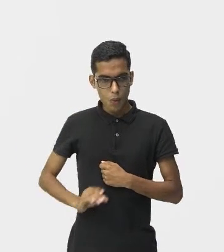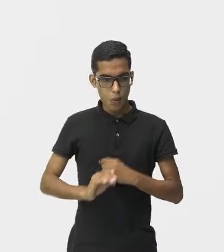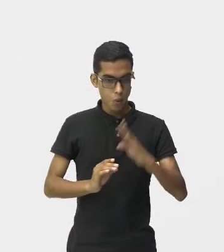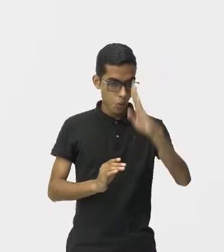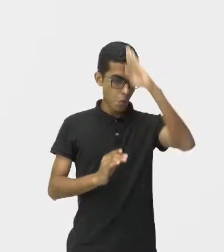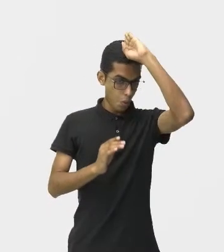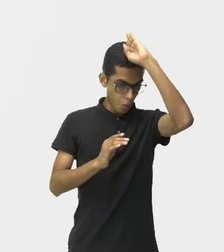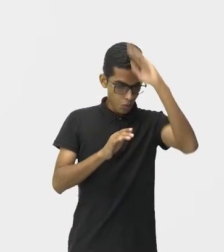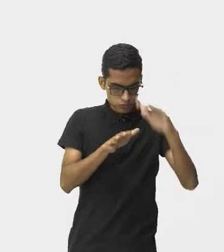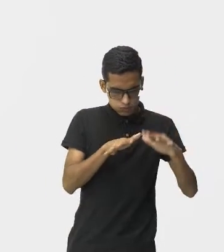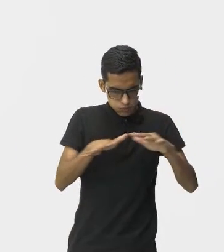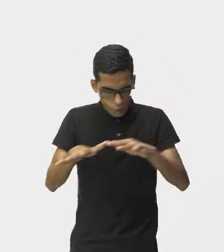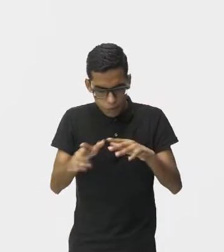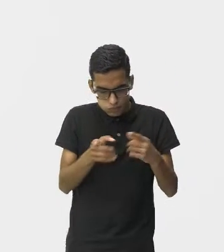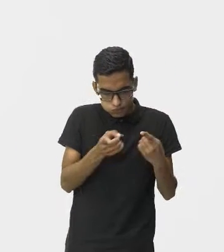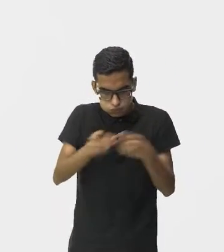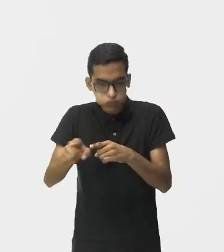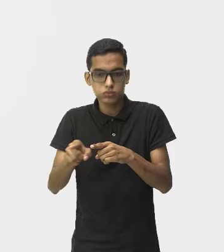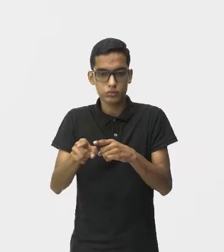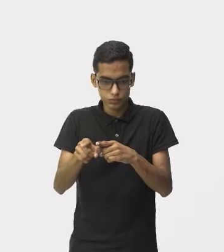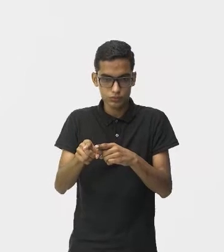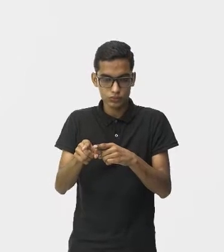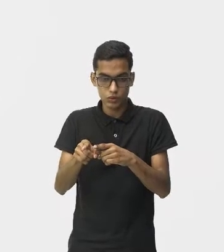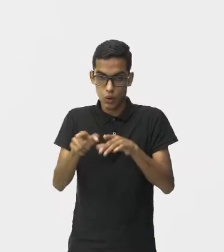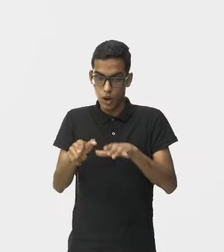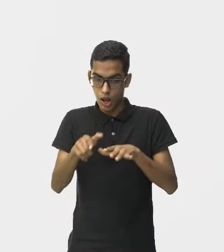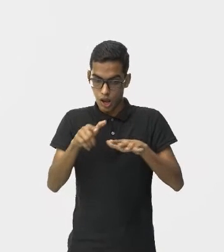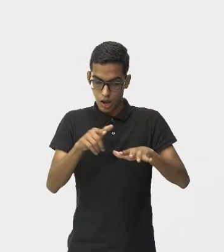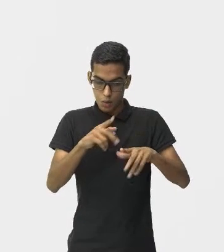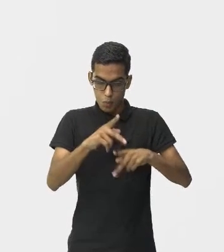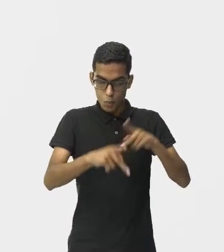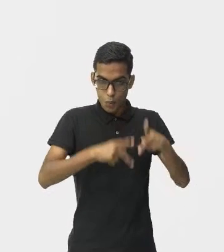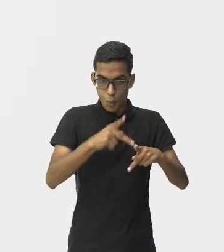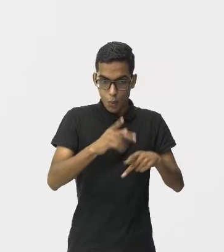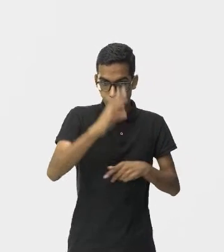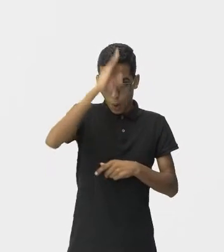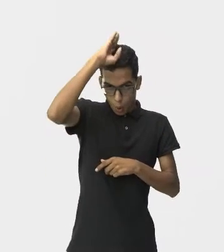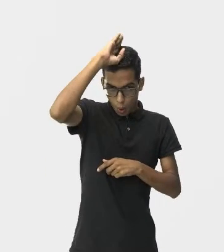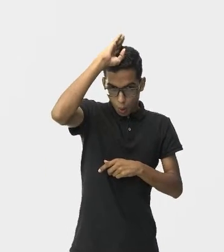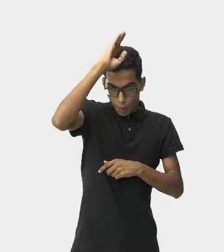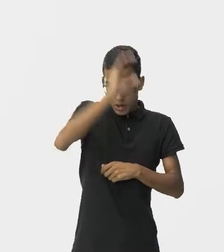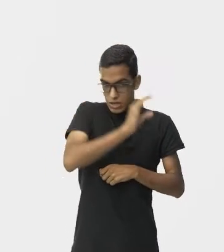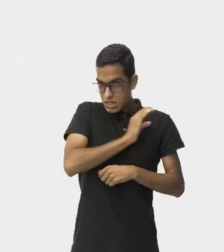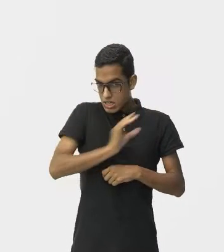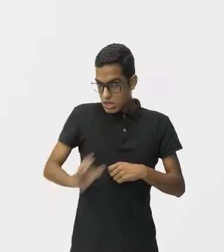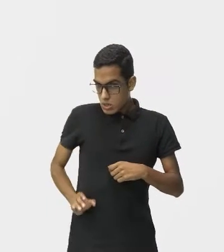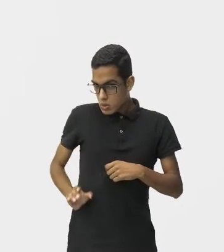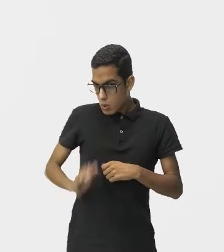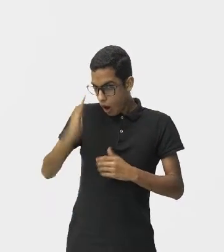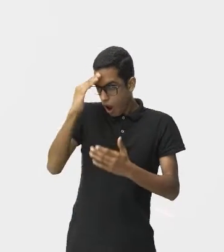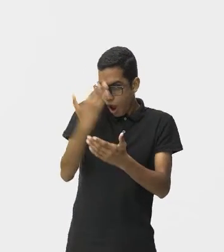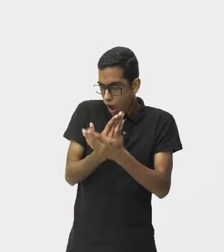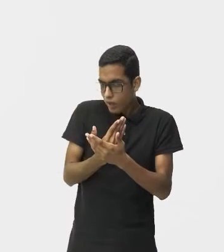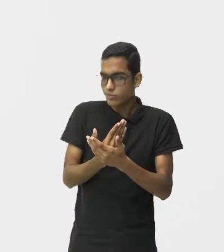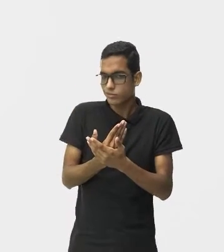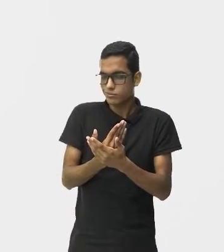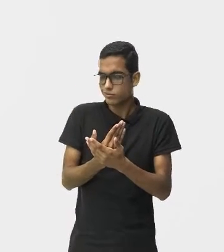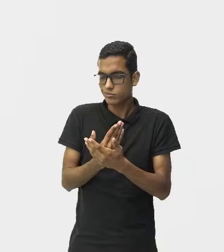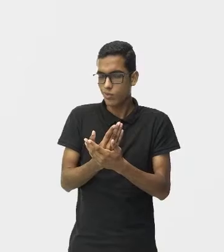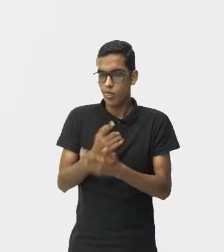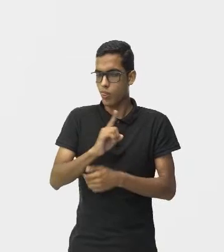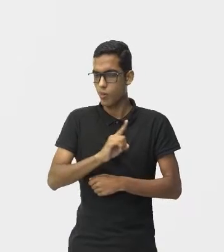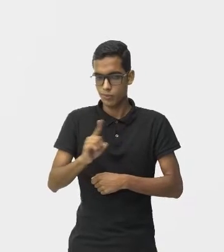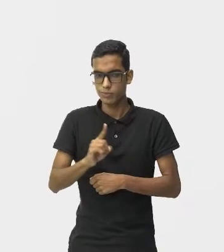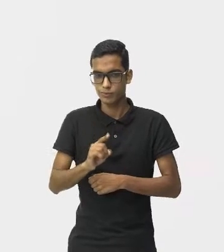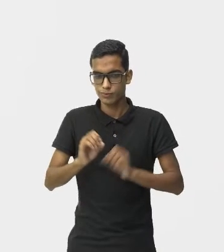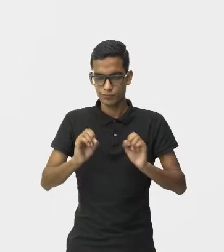cabe ressaltar que o Império Romano ainda não era cristianizado. Ou seja, a religião oficial não era a cristã, tá, gente? É bom